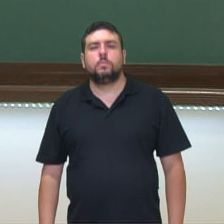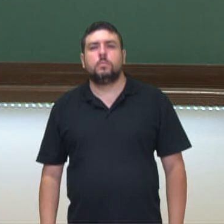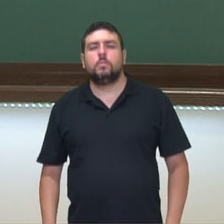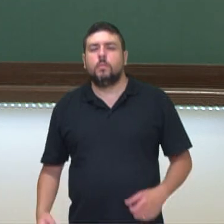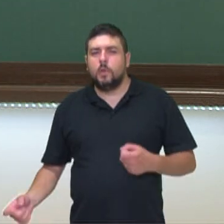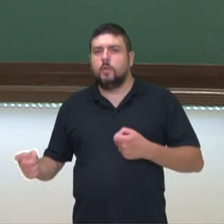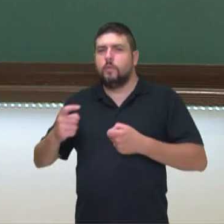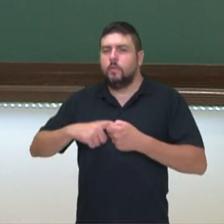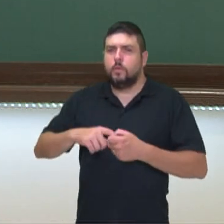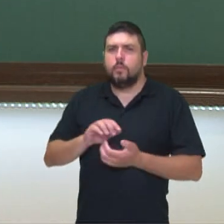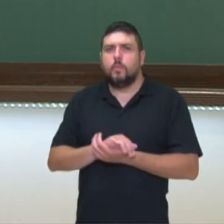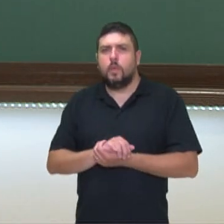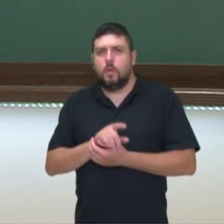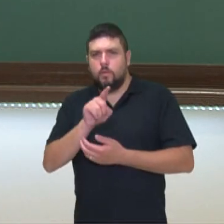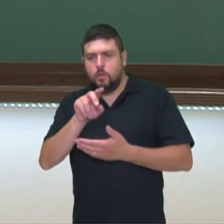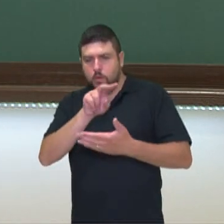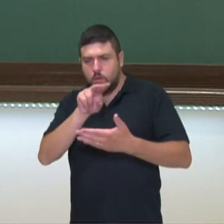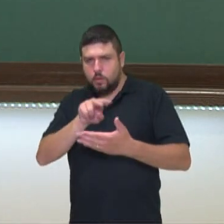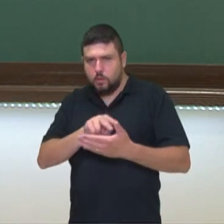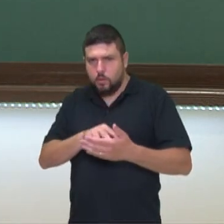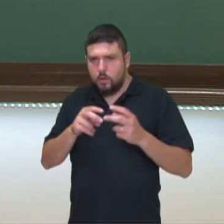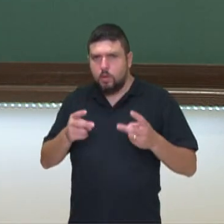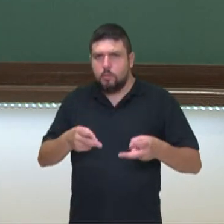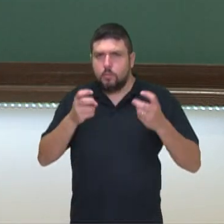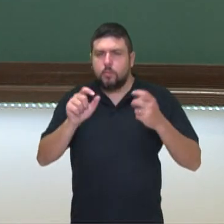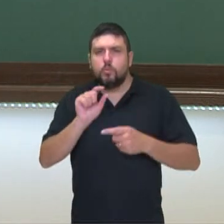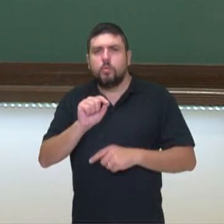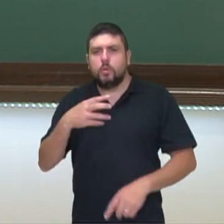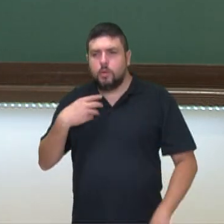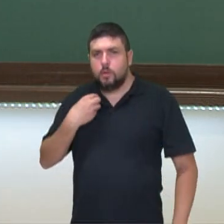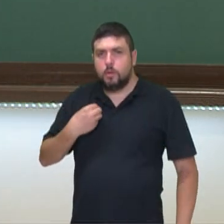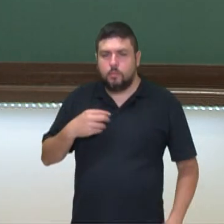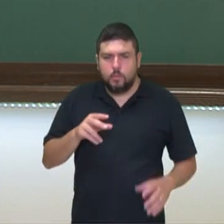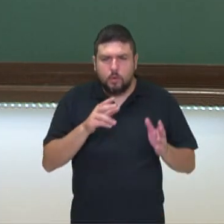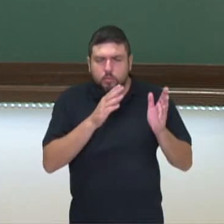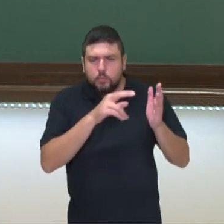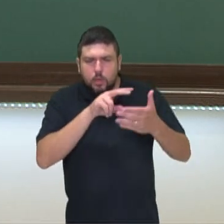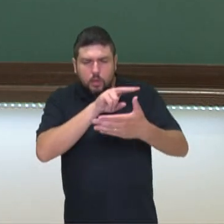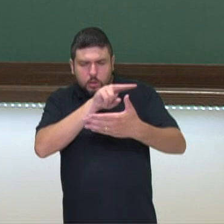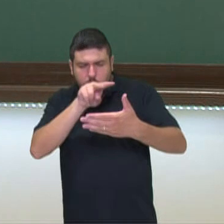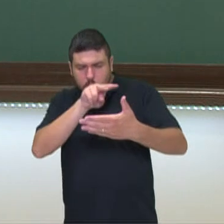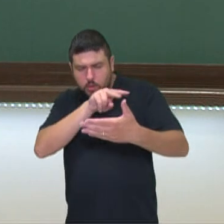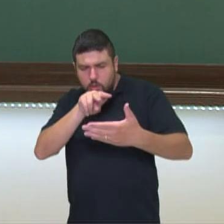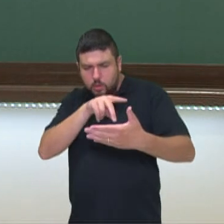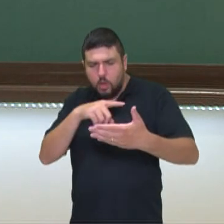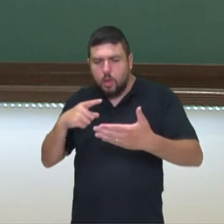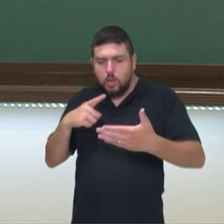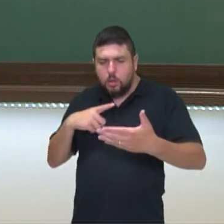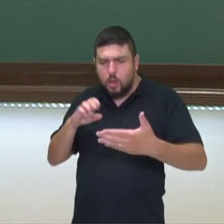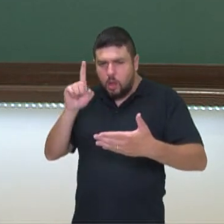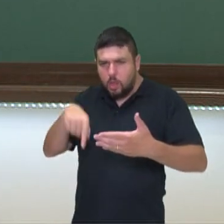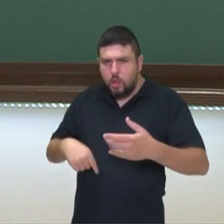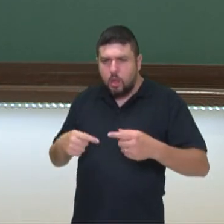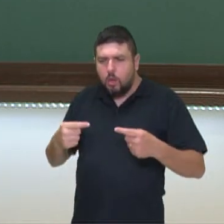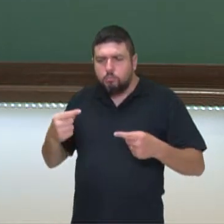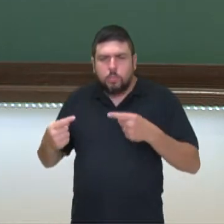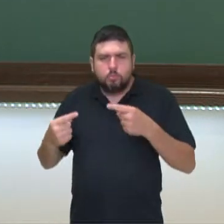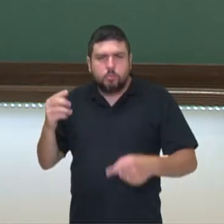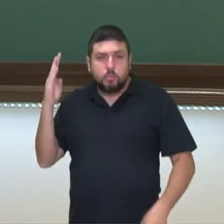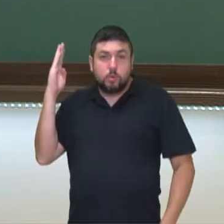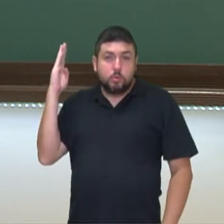Voltamos, conseguiu reler o trecho e identificar a presença, como foi apresentado esse discurso direto?